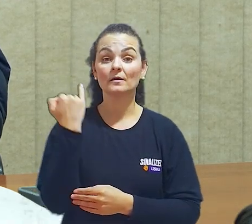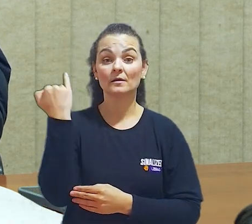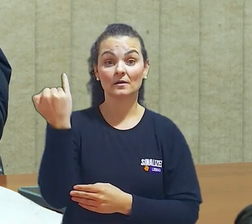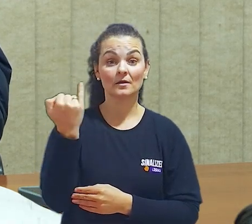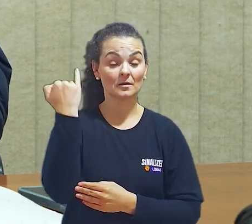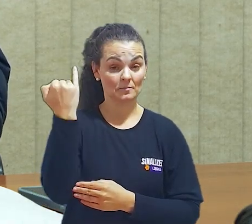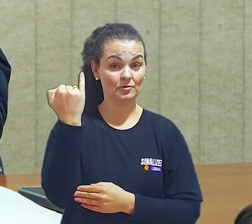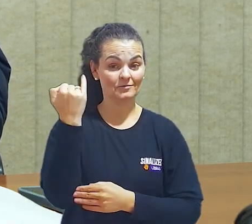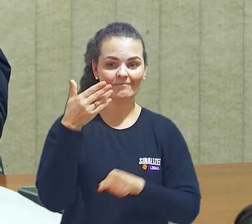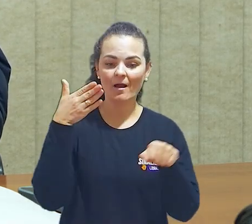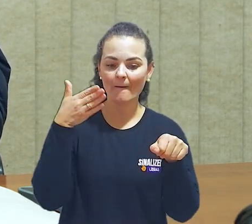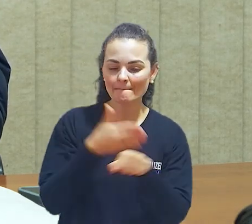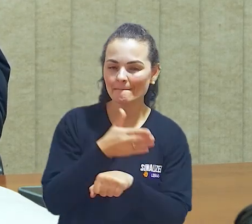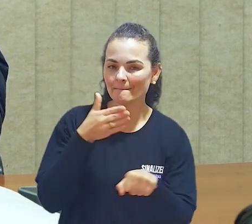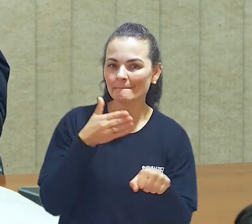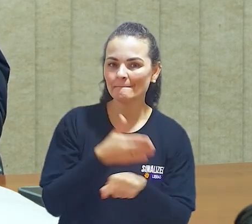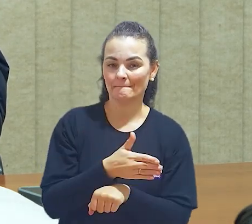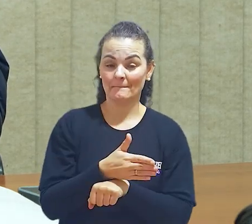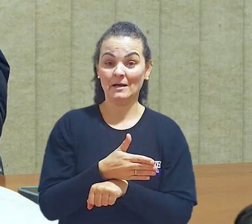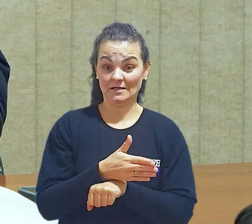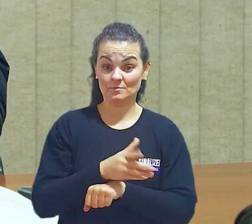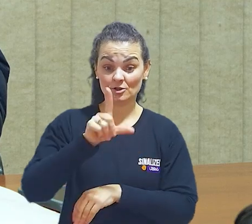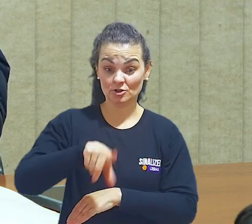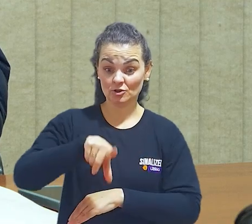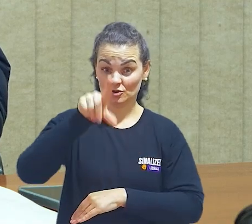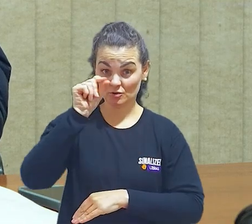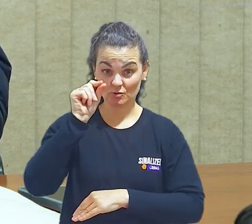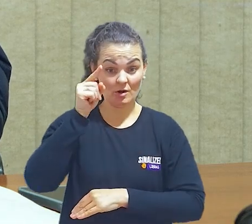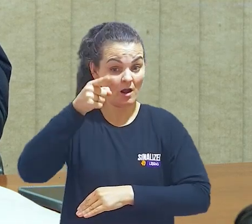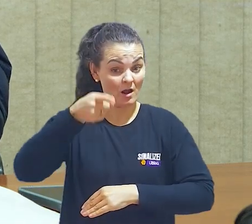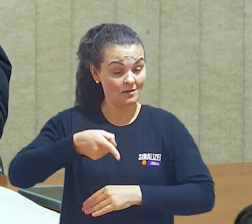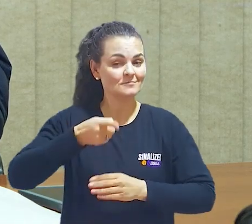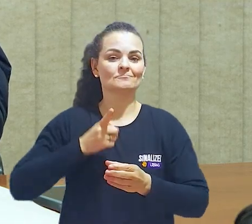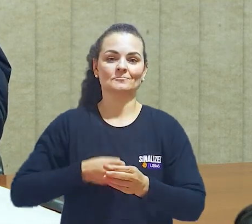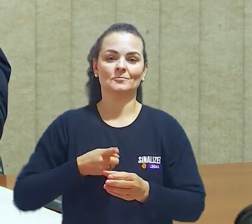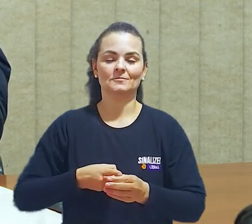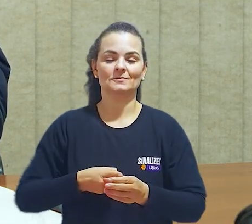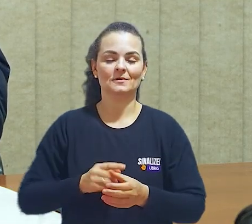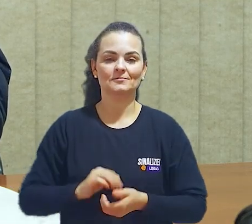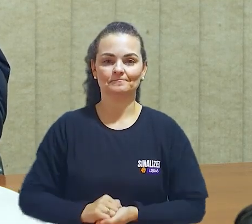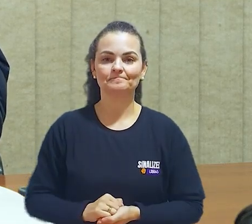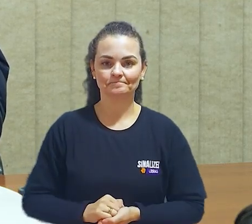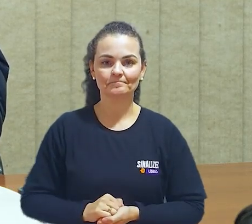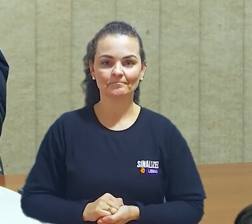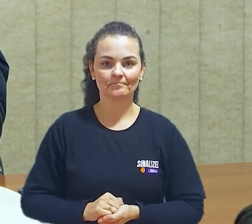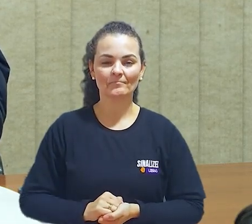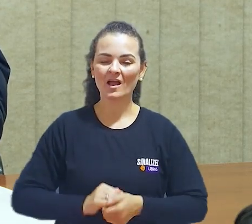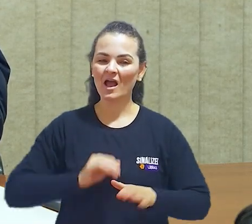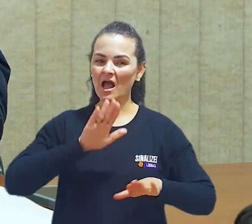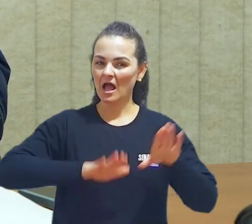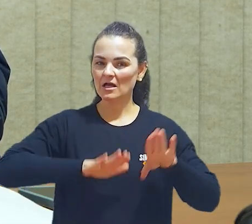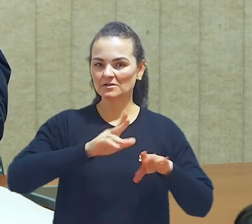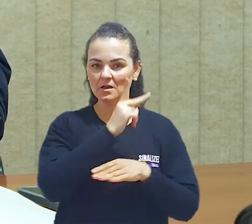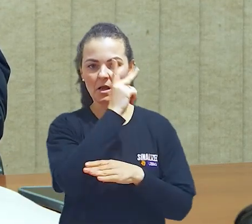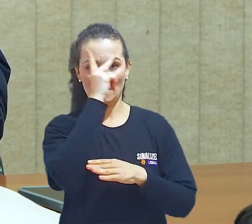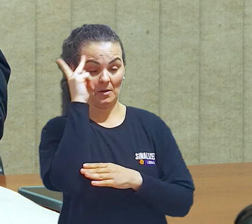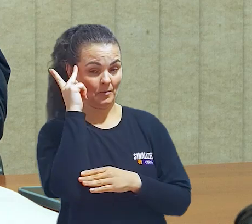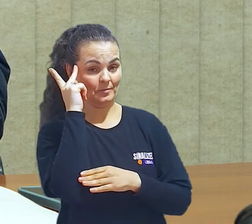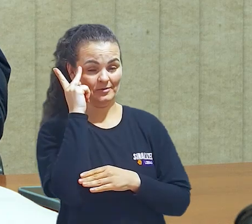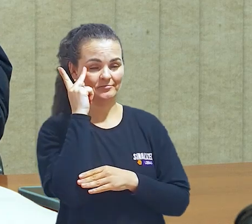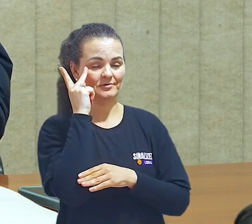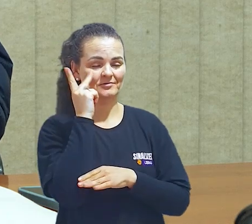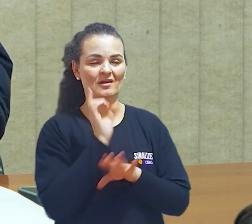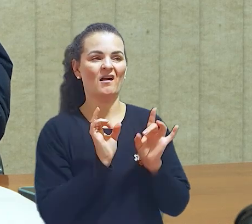de se participar das decisões do seu município. Enquanto alguns